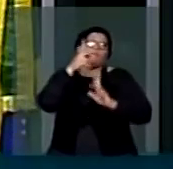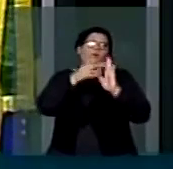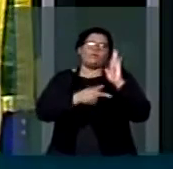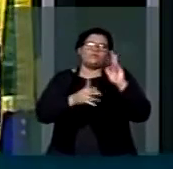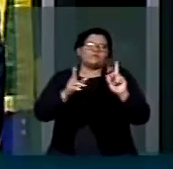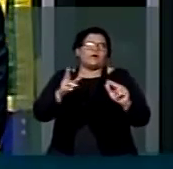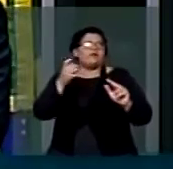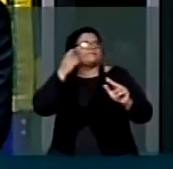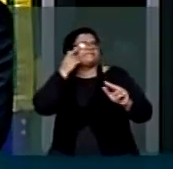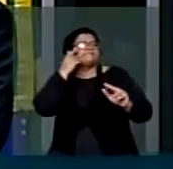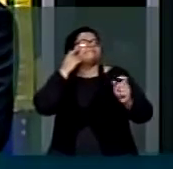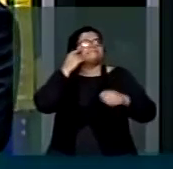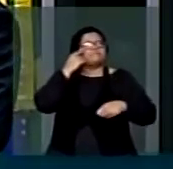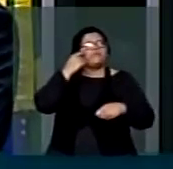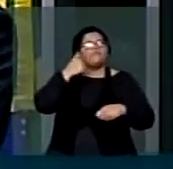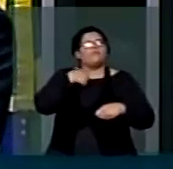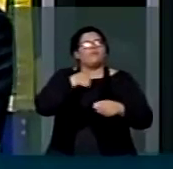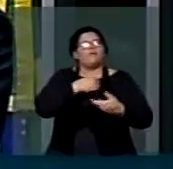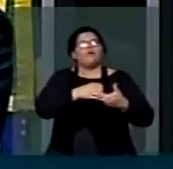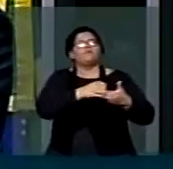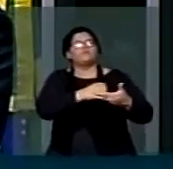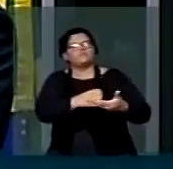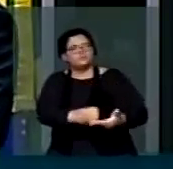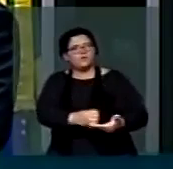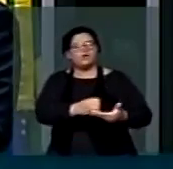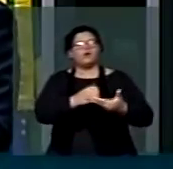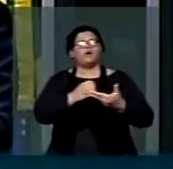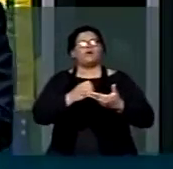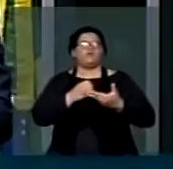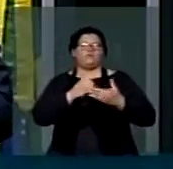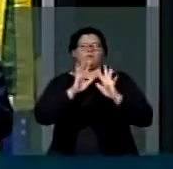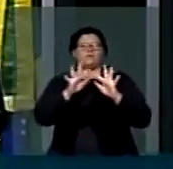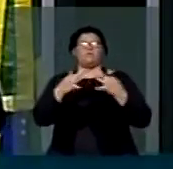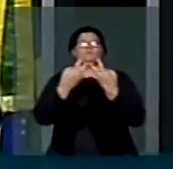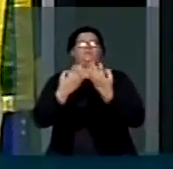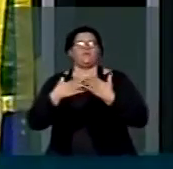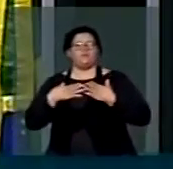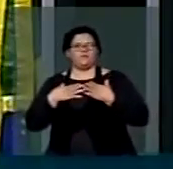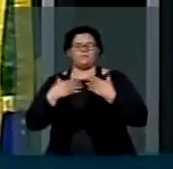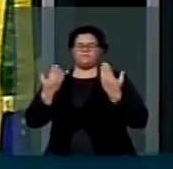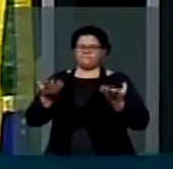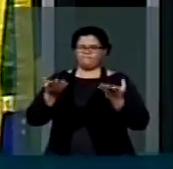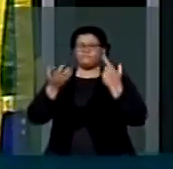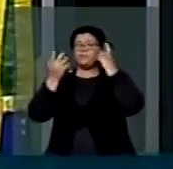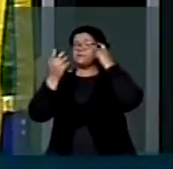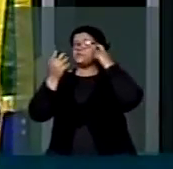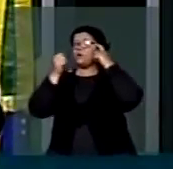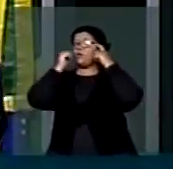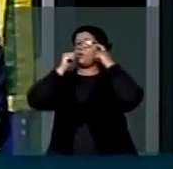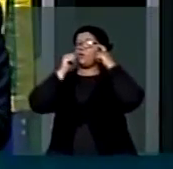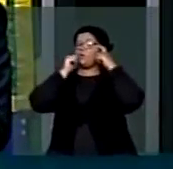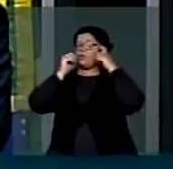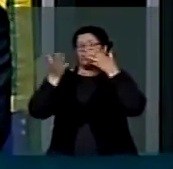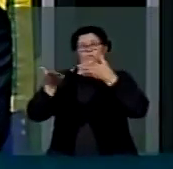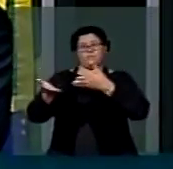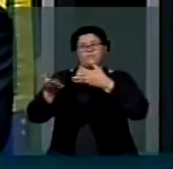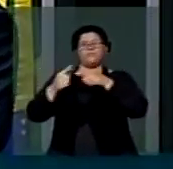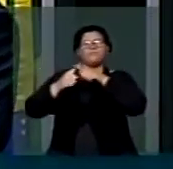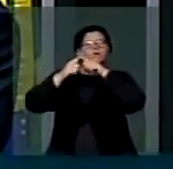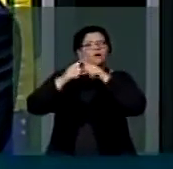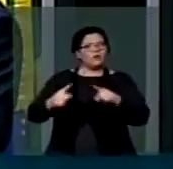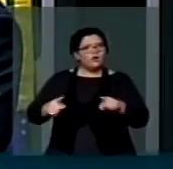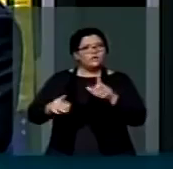para garantir uma subsistência mais digna para sua família. Quando aqui